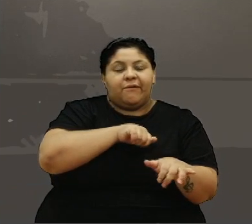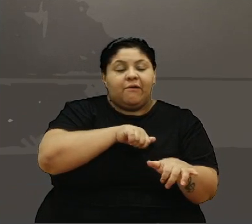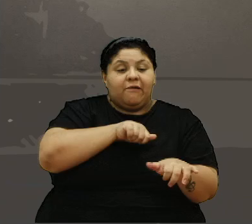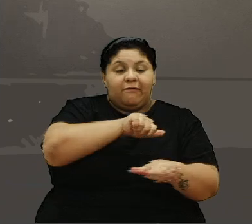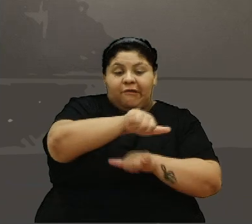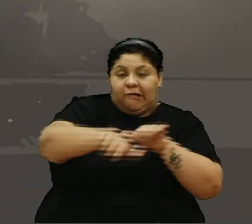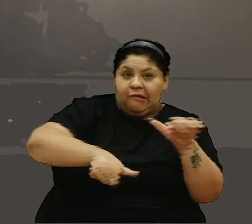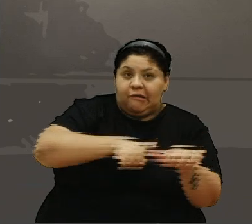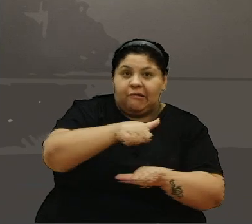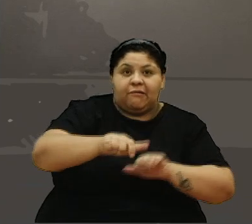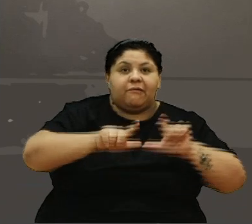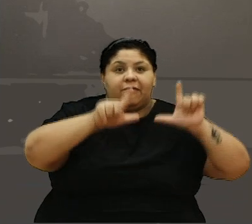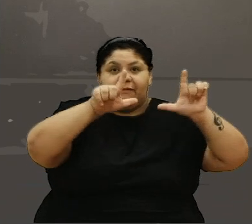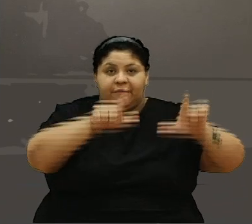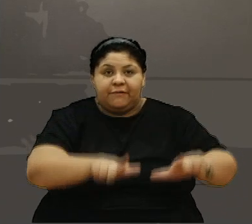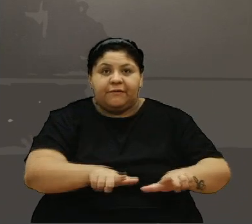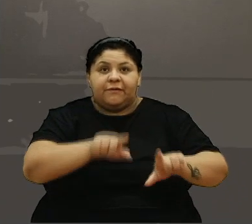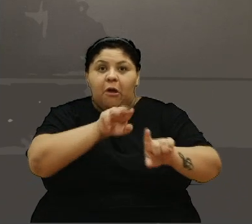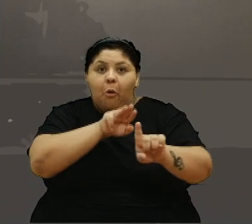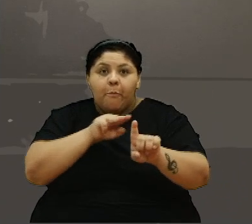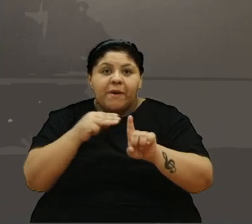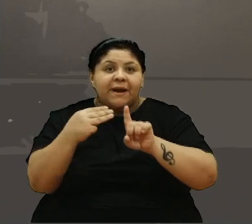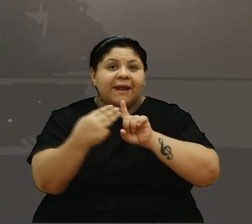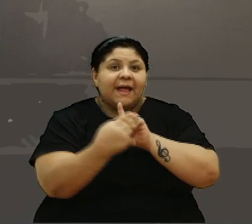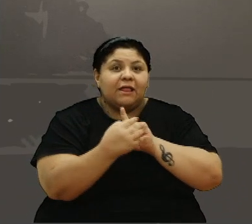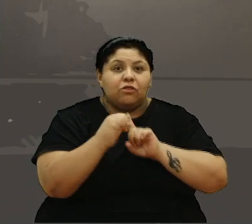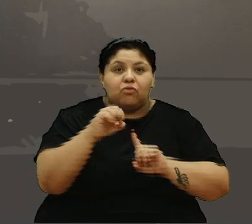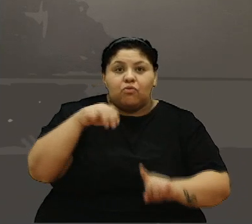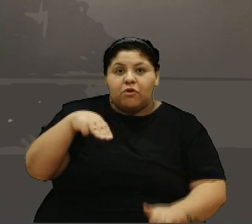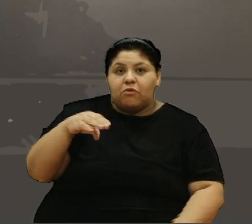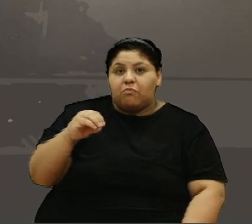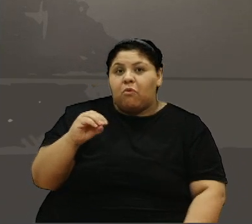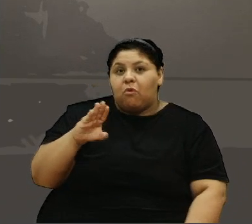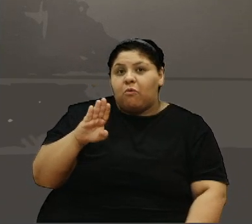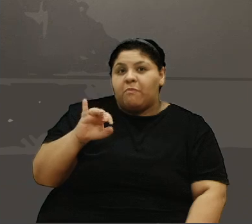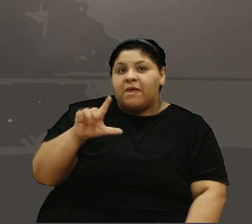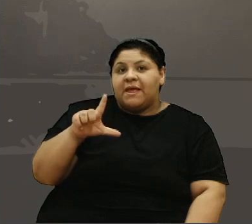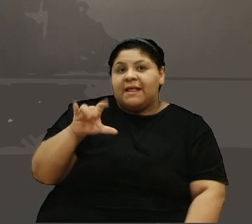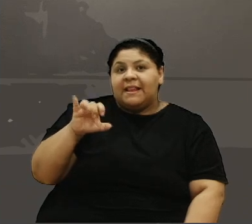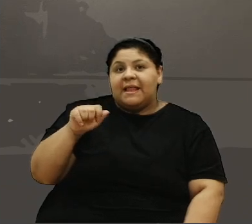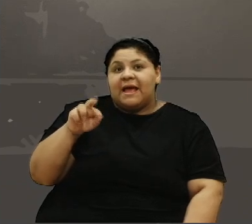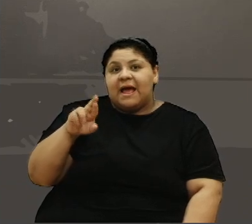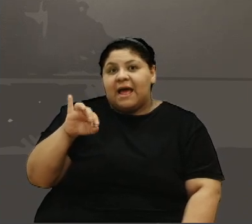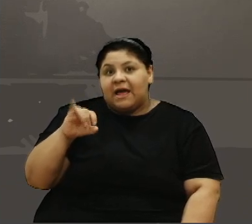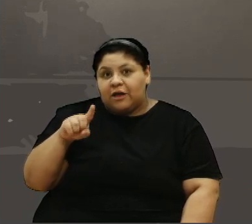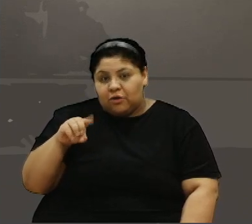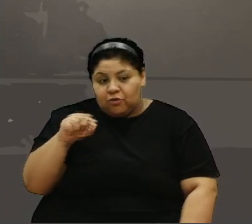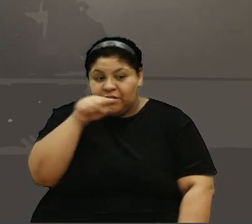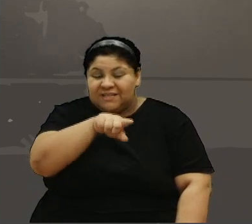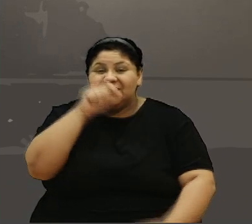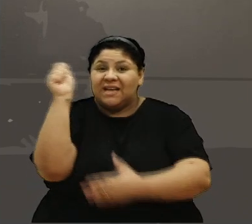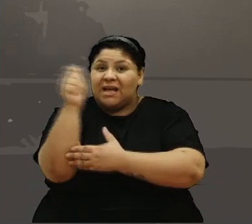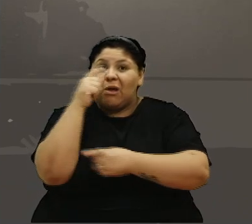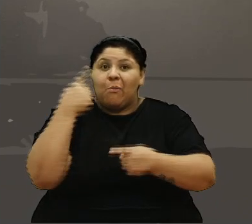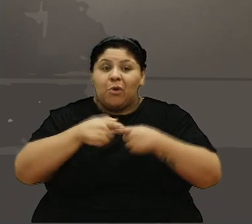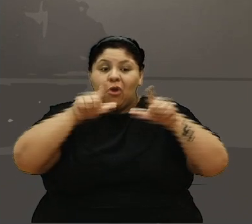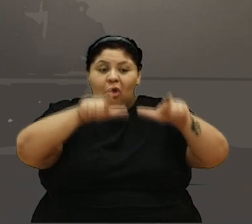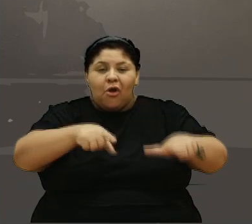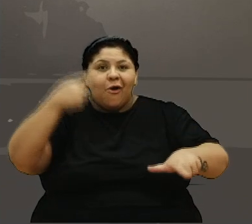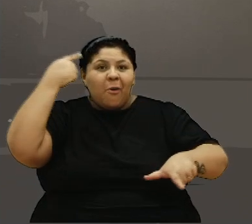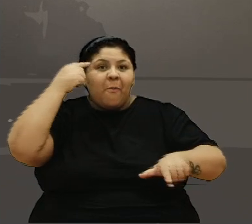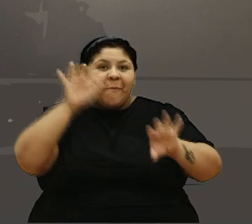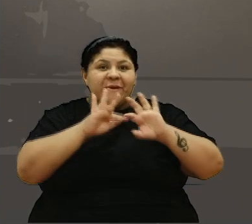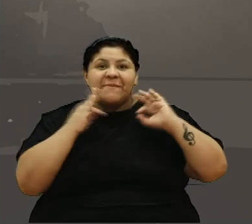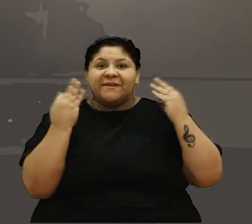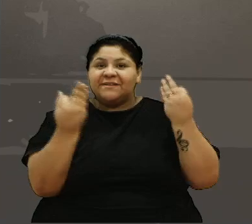local que serve ao mercado imobiliário. E aí isso é grave, porque o local foi pensado justamente para as famílias